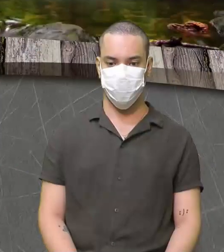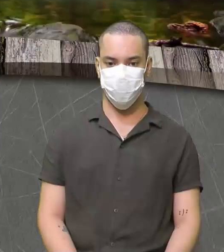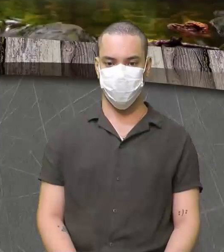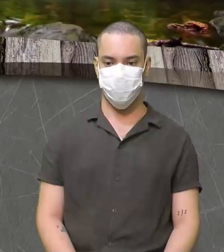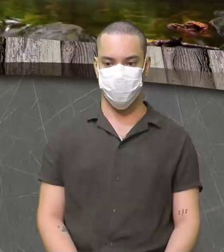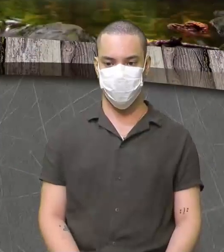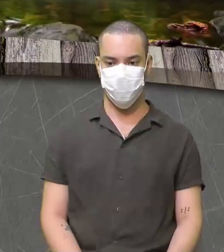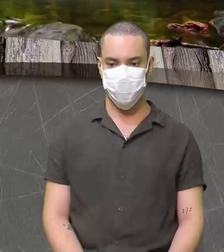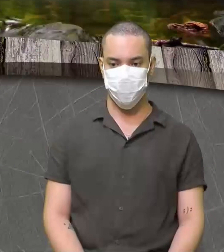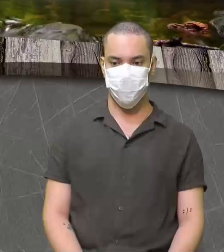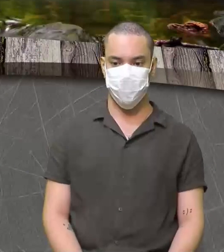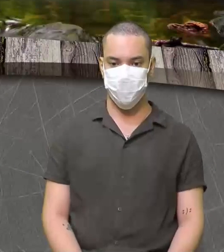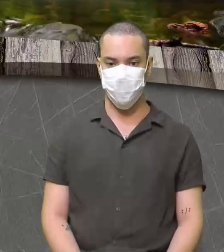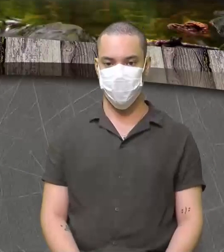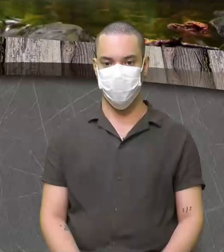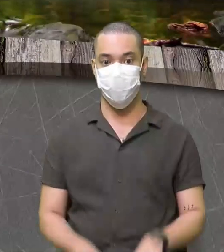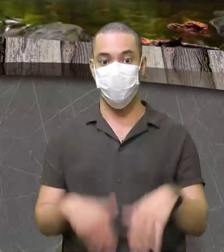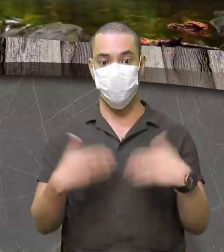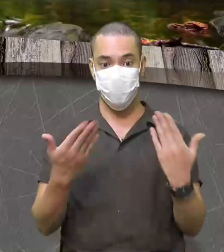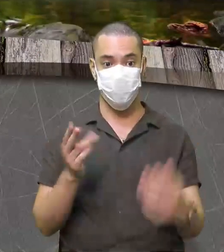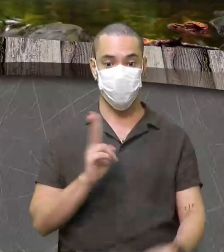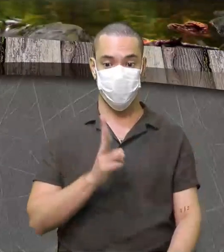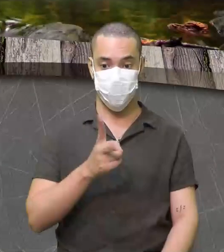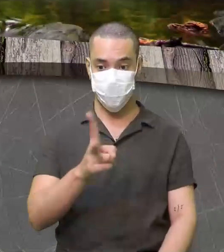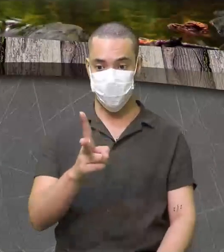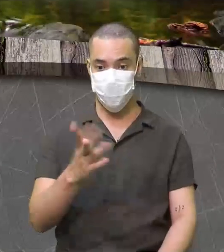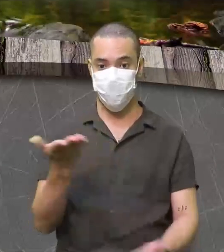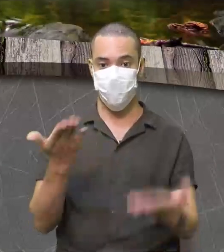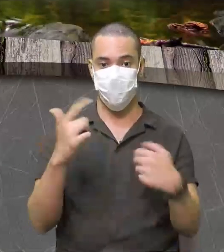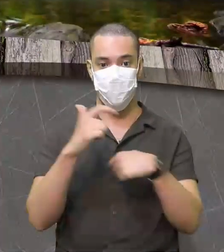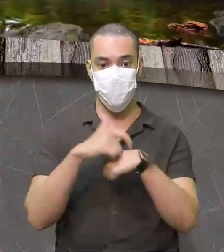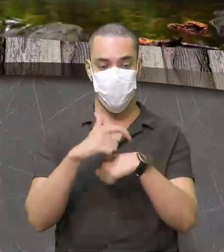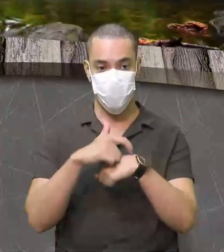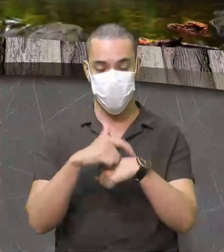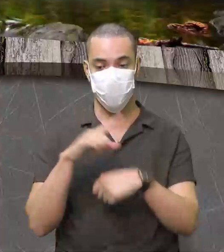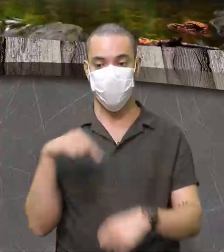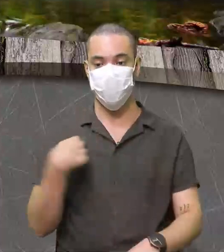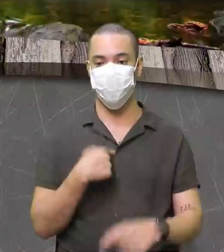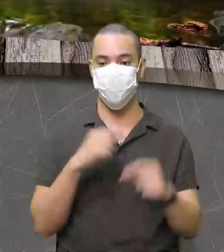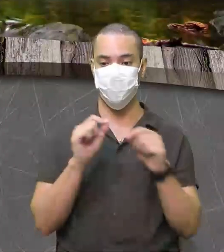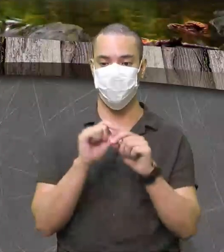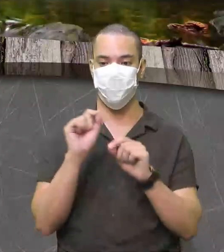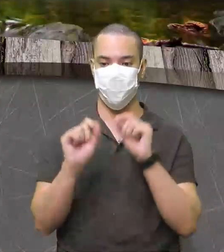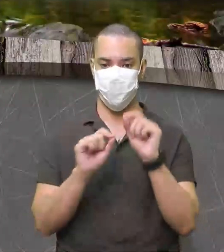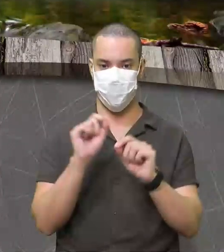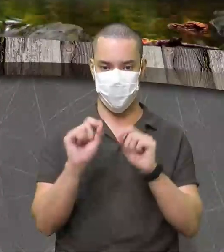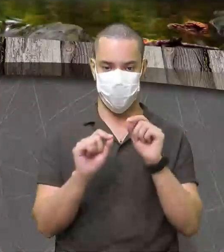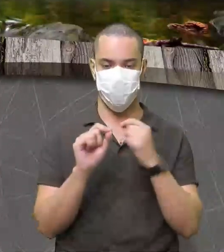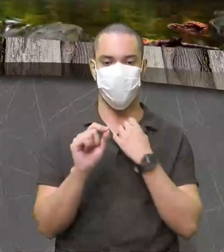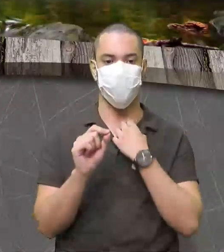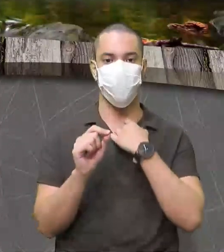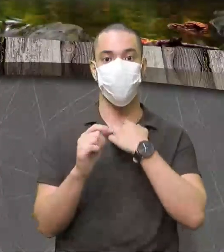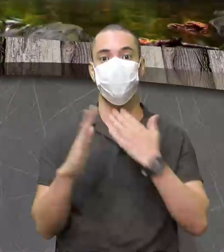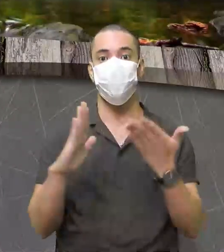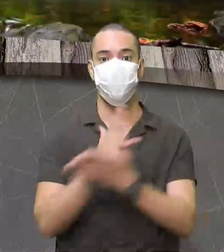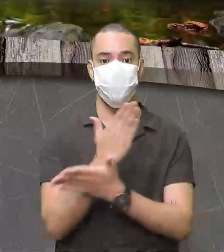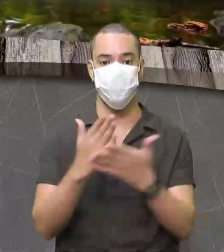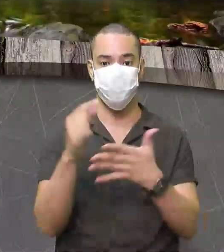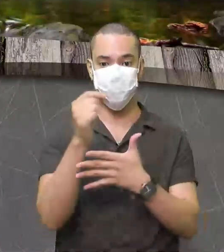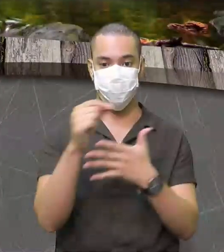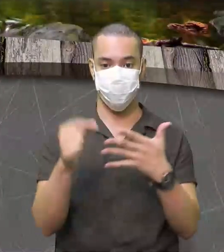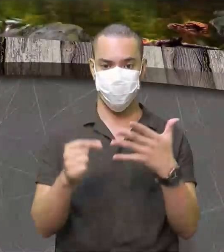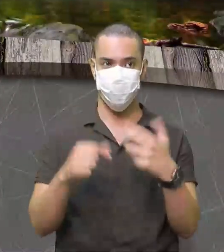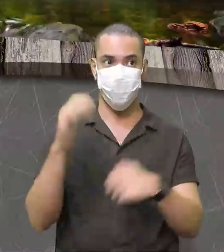Vamos lá, galera? Então, esse momento que a gente vai dar algumas pontuações a mais